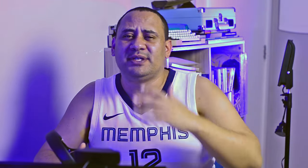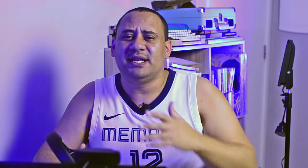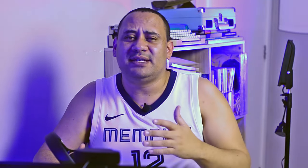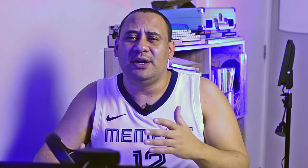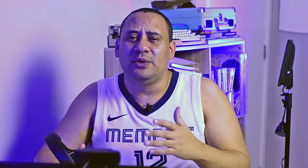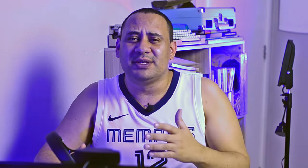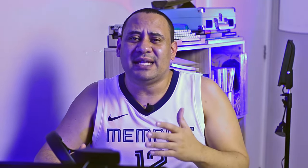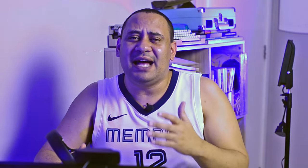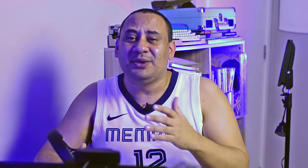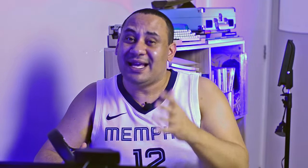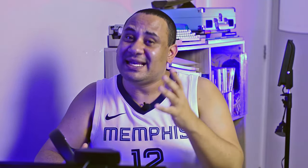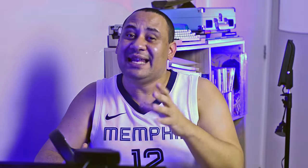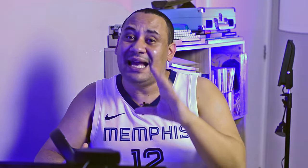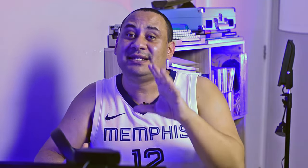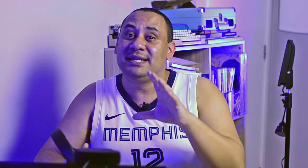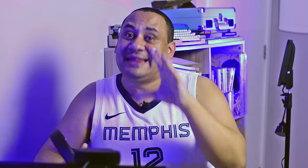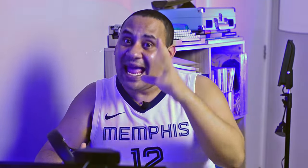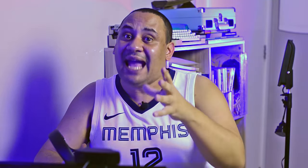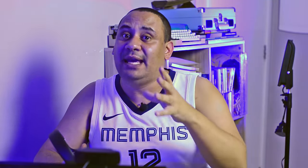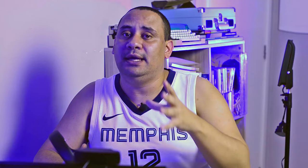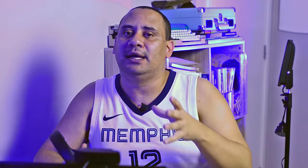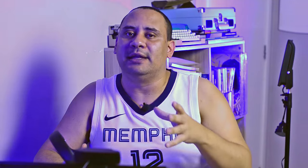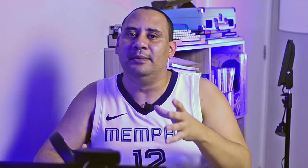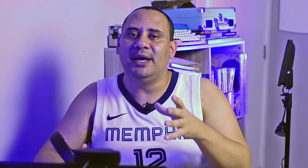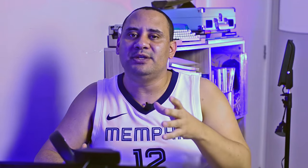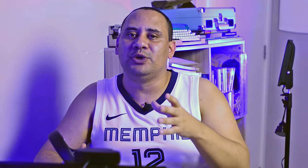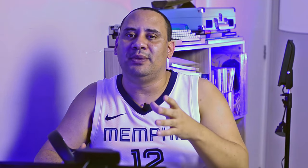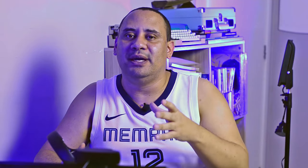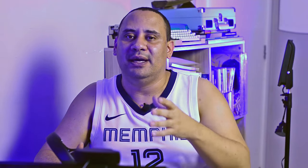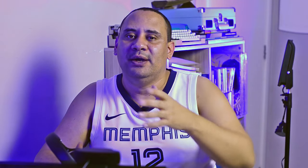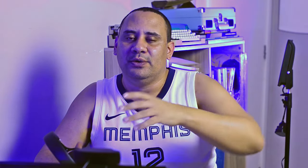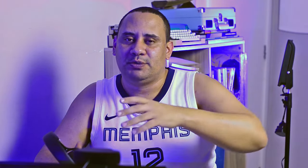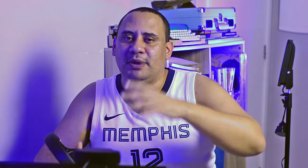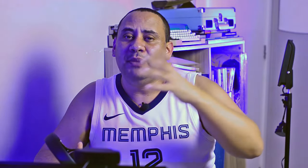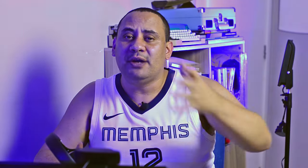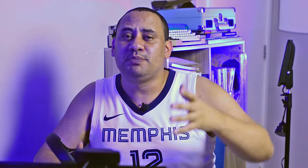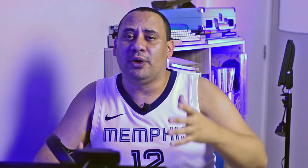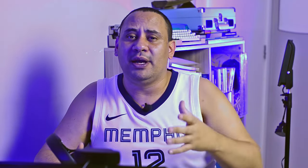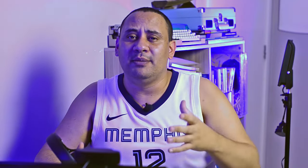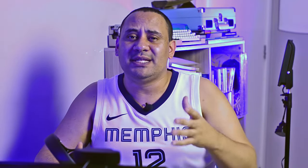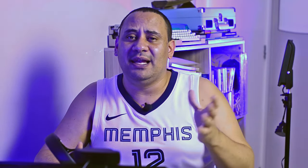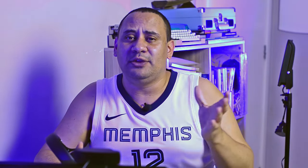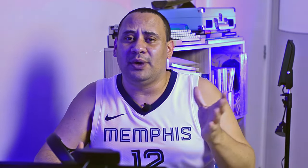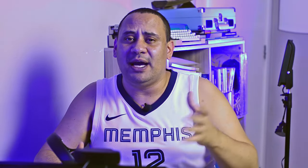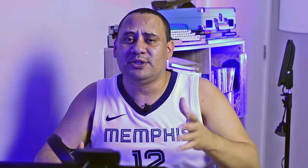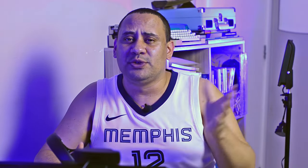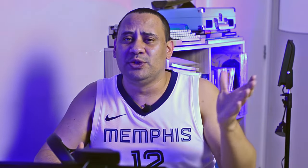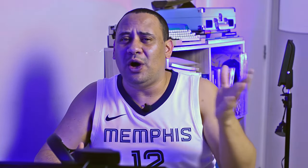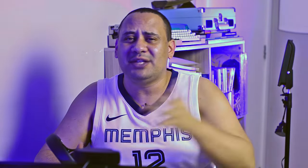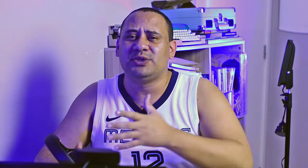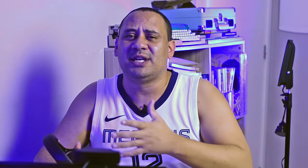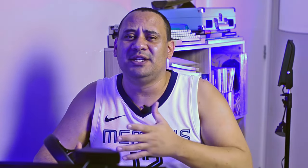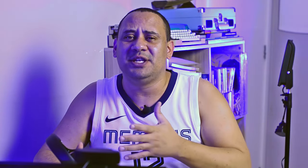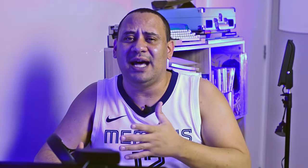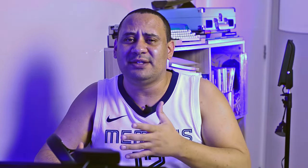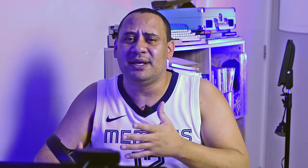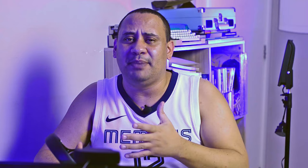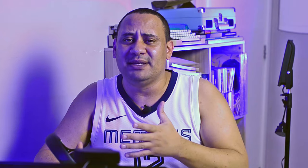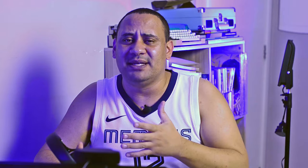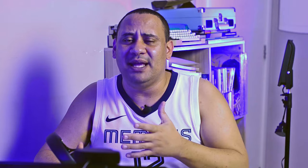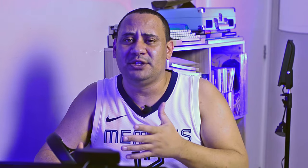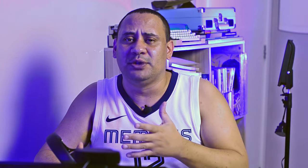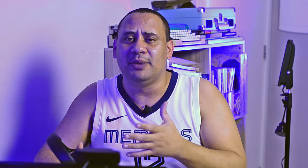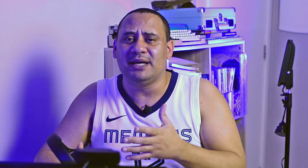espero que vocês tenham gostado dessa análise técnica também sobre os primeiros programas eleitorais dos nossos